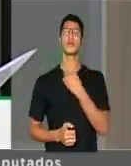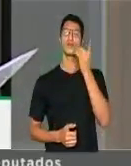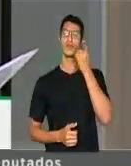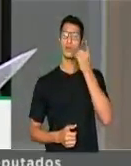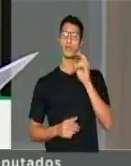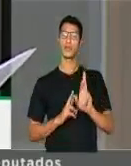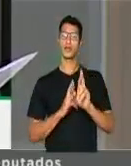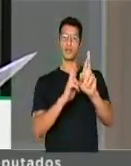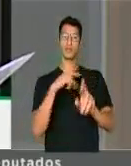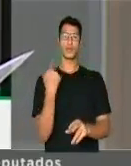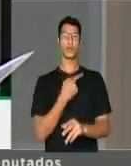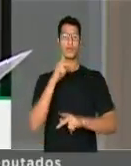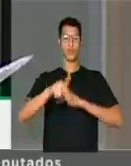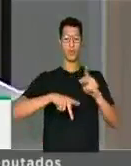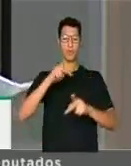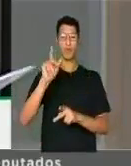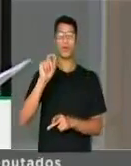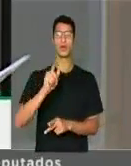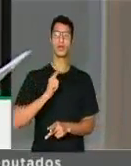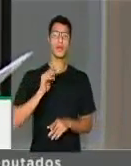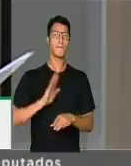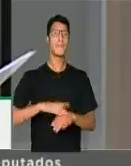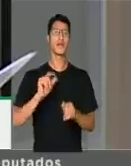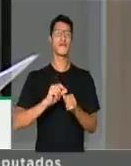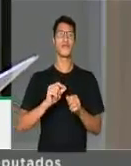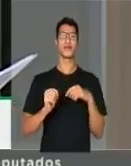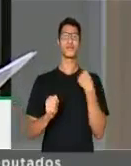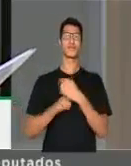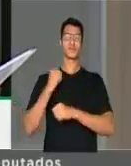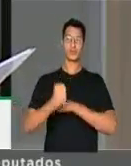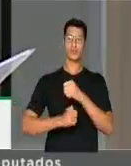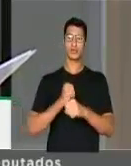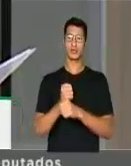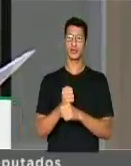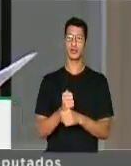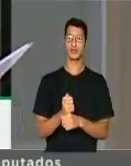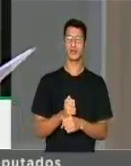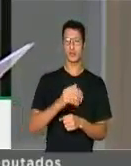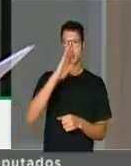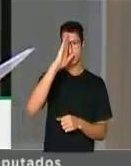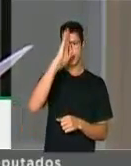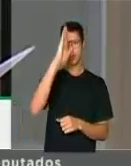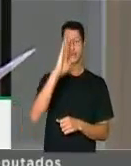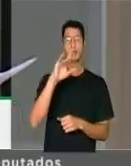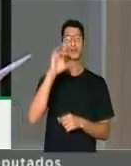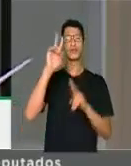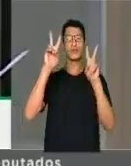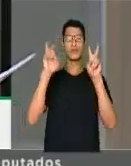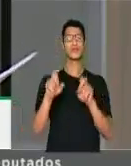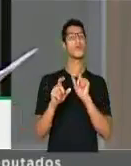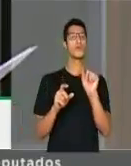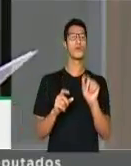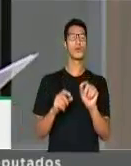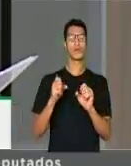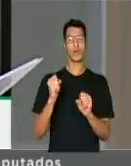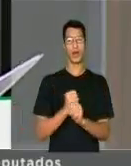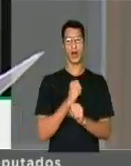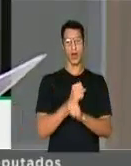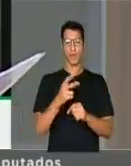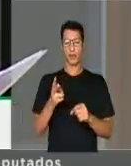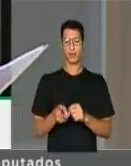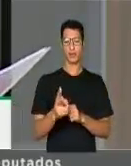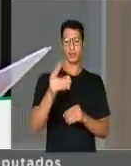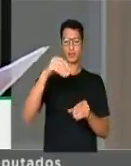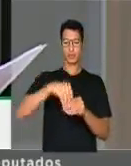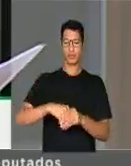deputados, representando nosso povo, e é o que mais temos feito ao longo desses anos, principalmente no que diz respeito às obras de